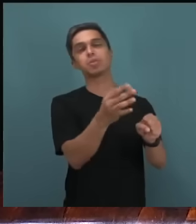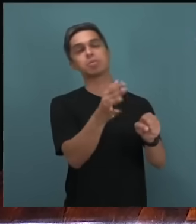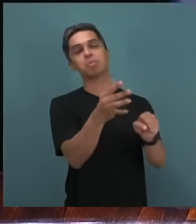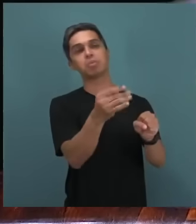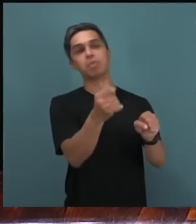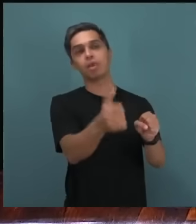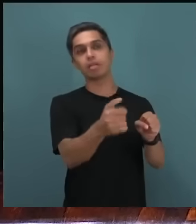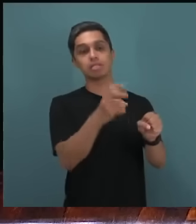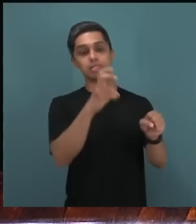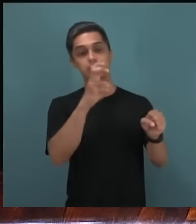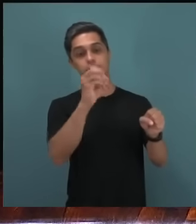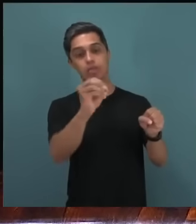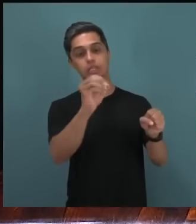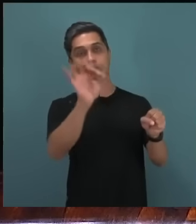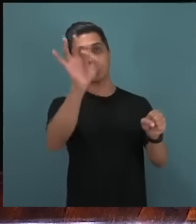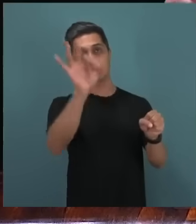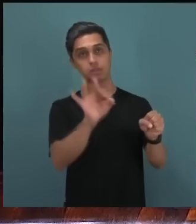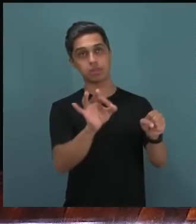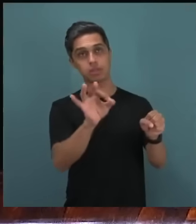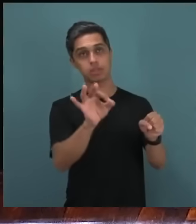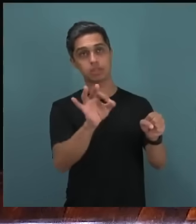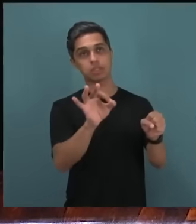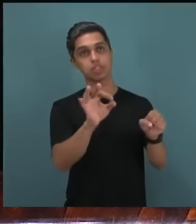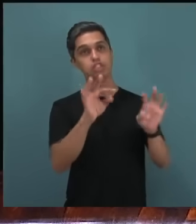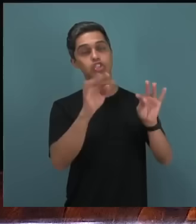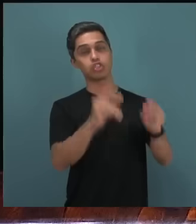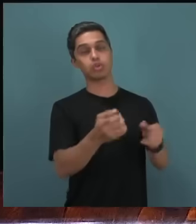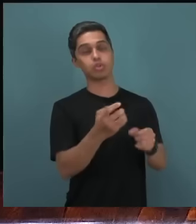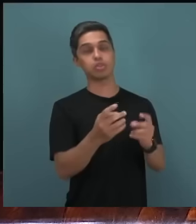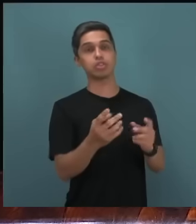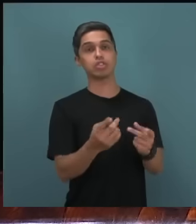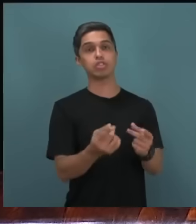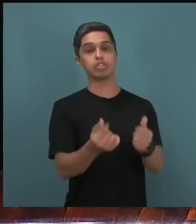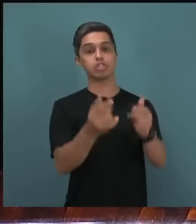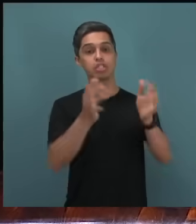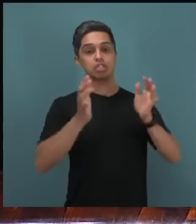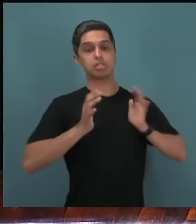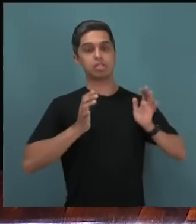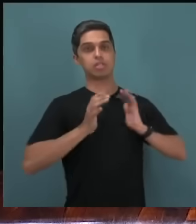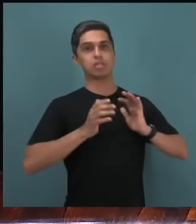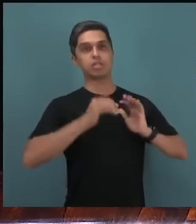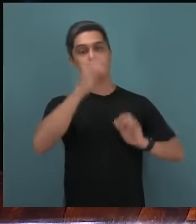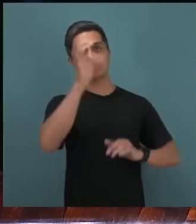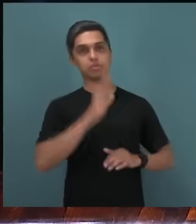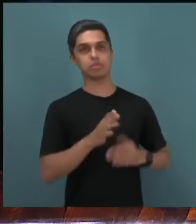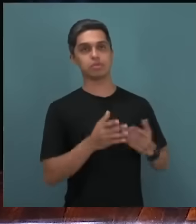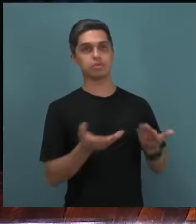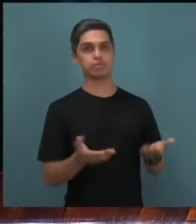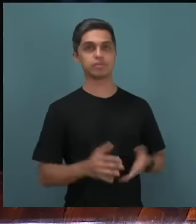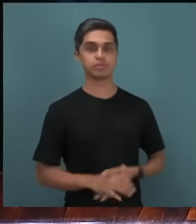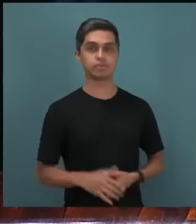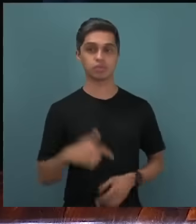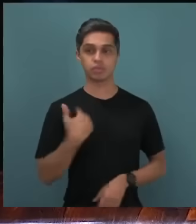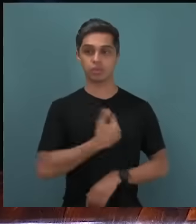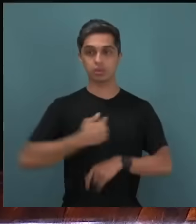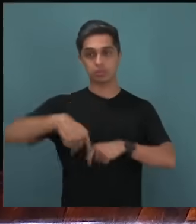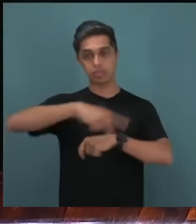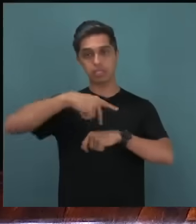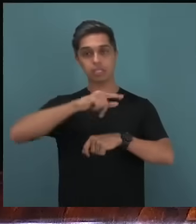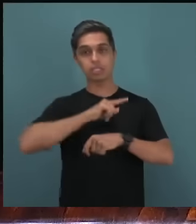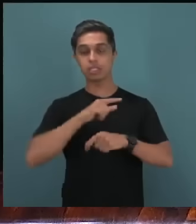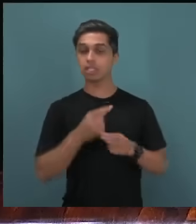que 50% de toda a riqueza nacional. Nosso país tem